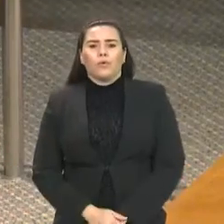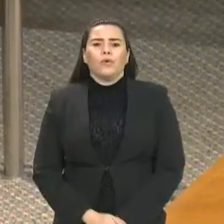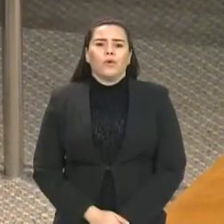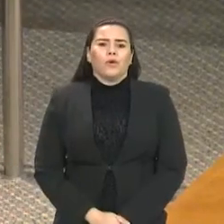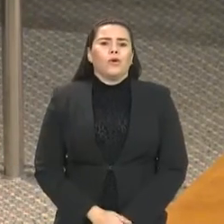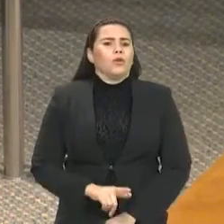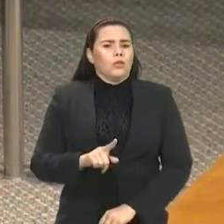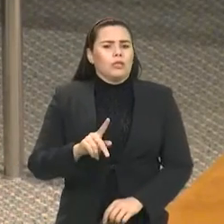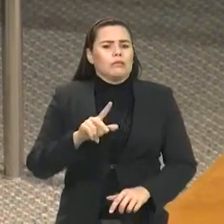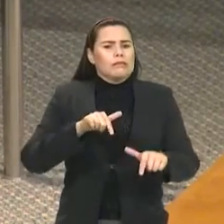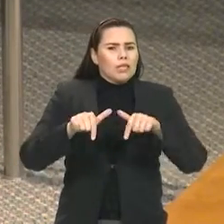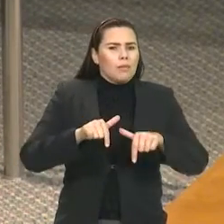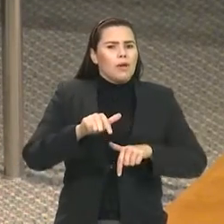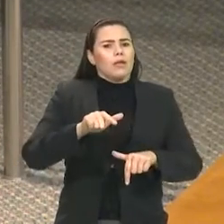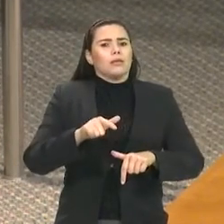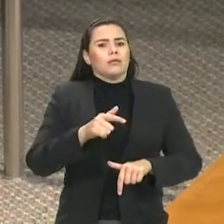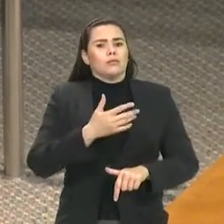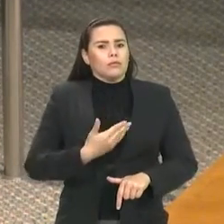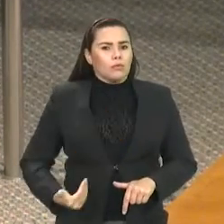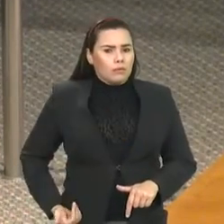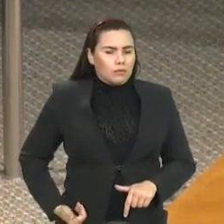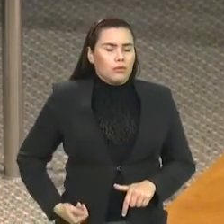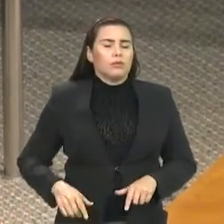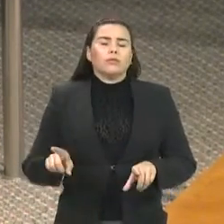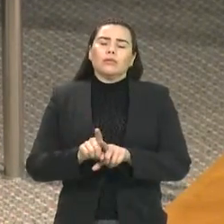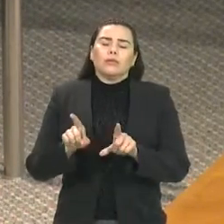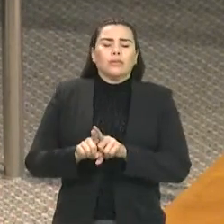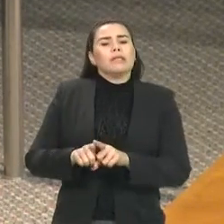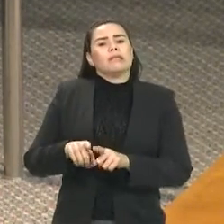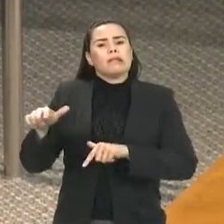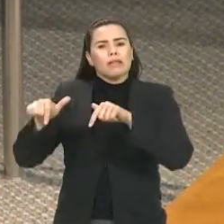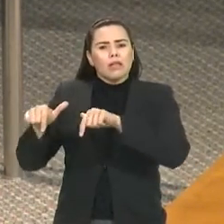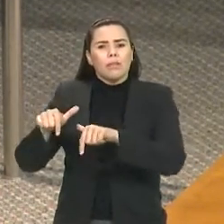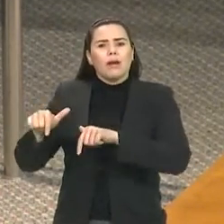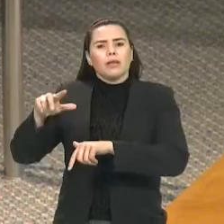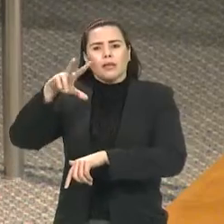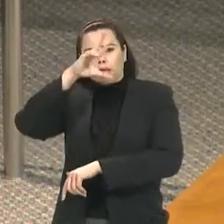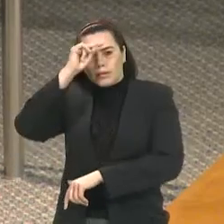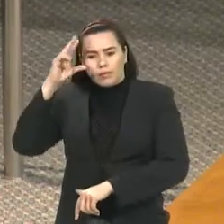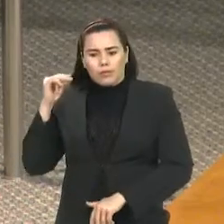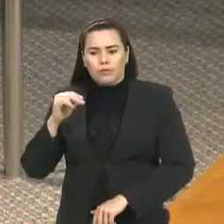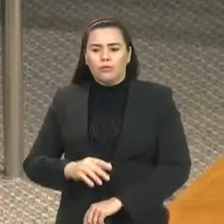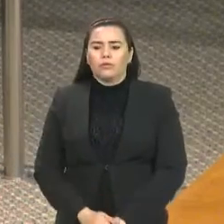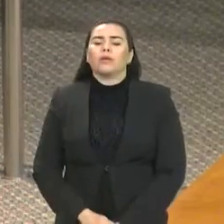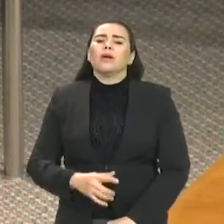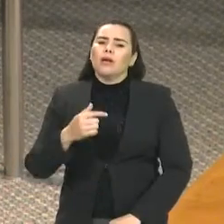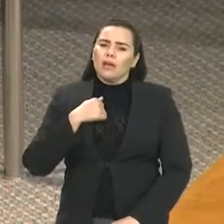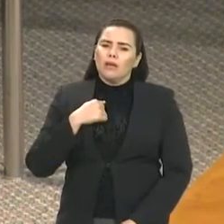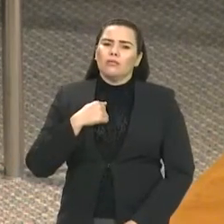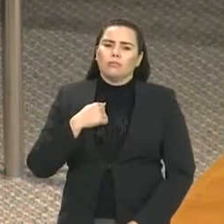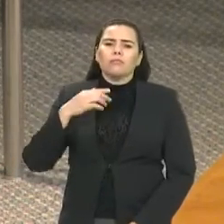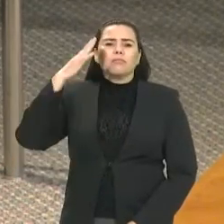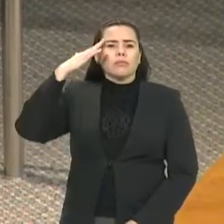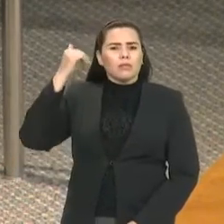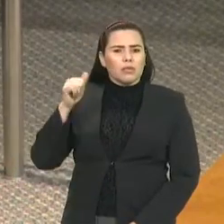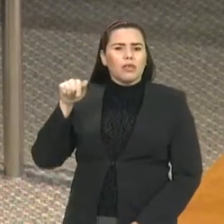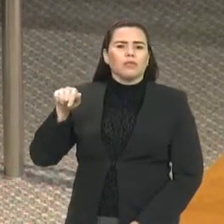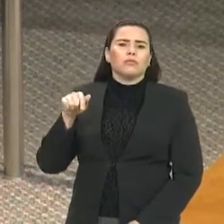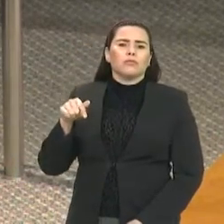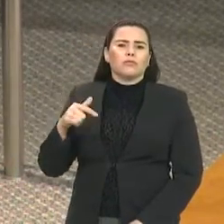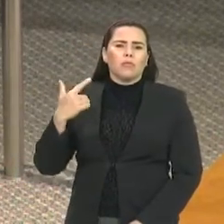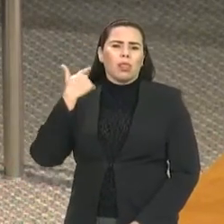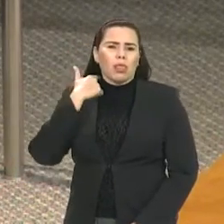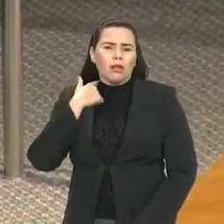com o apoio do professor e deputado Hélio do Curso, que reconhece o trabalho de vocês, que valoriza o trabalho de vocês e luta por